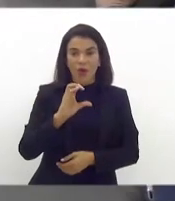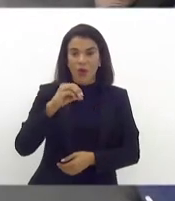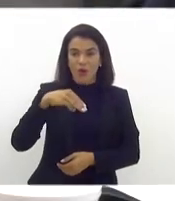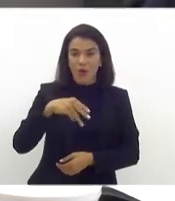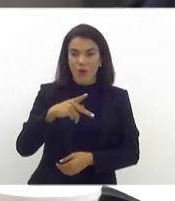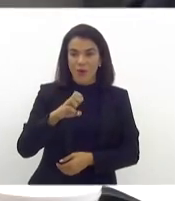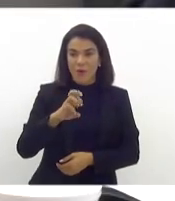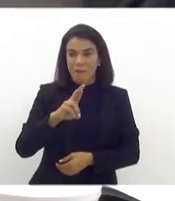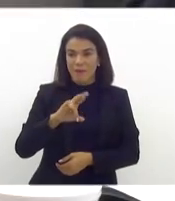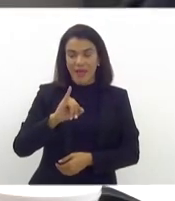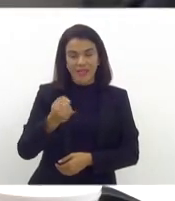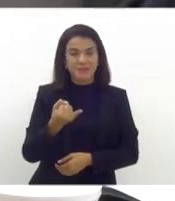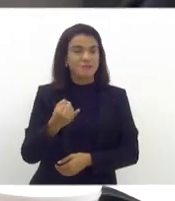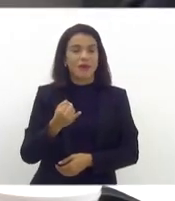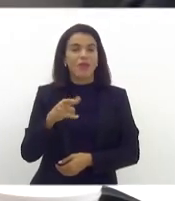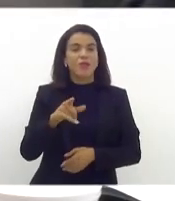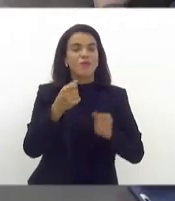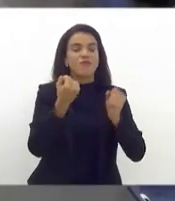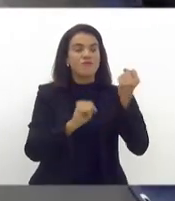lá, né, Mink?